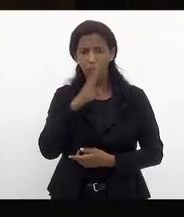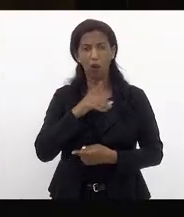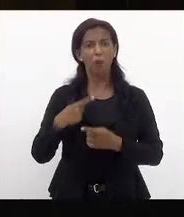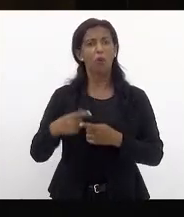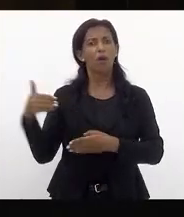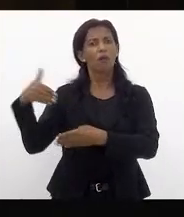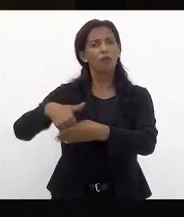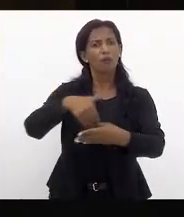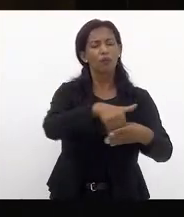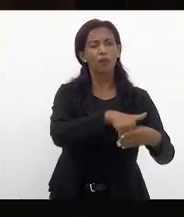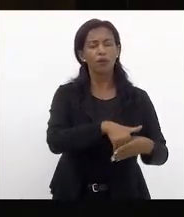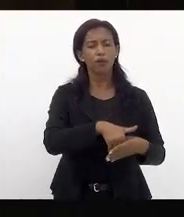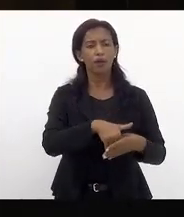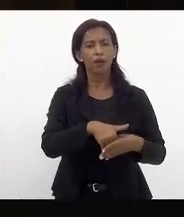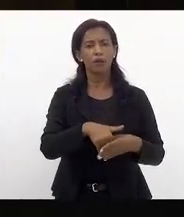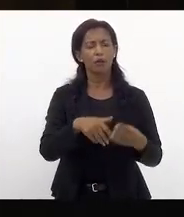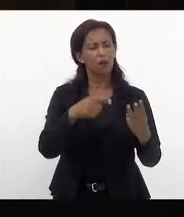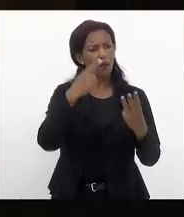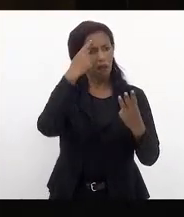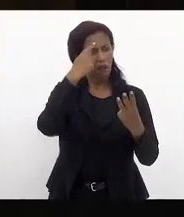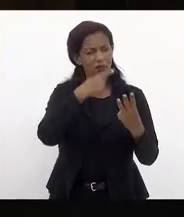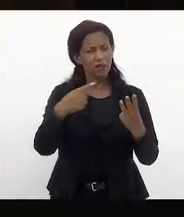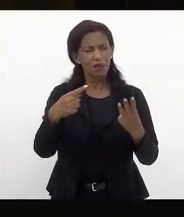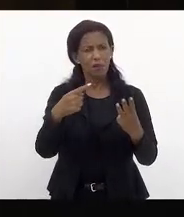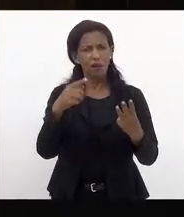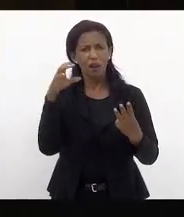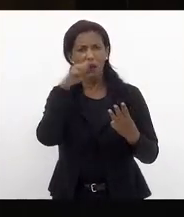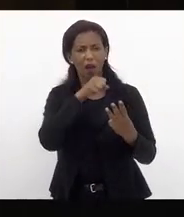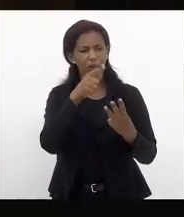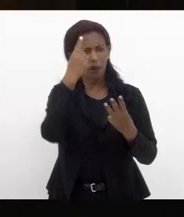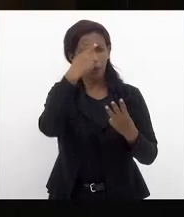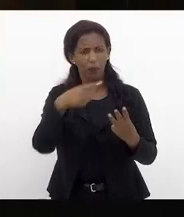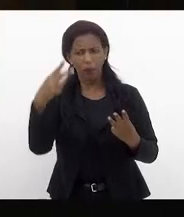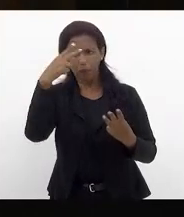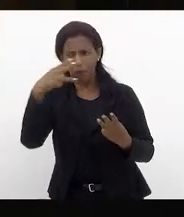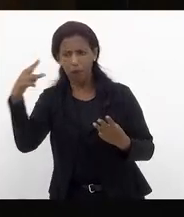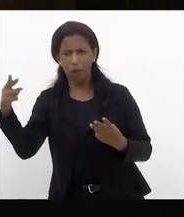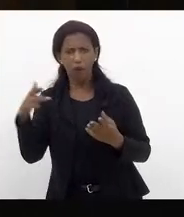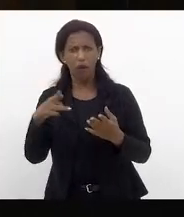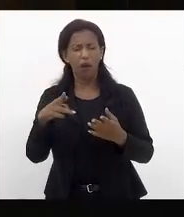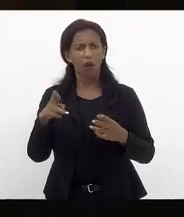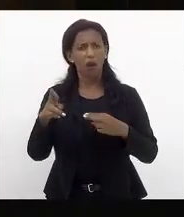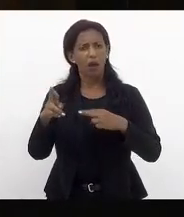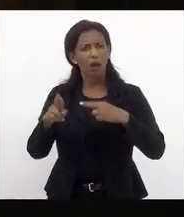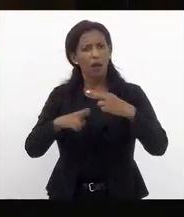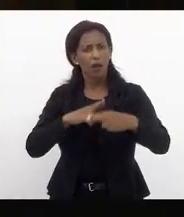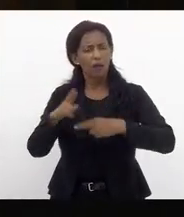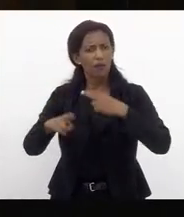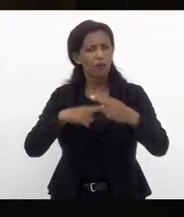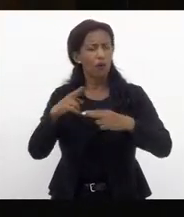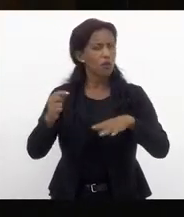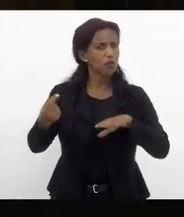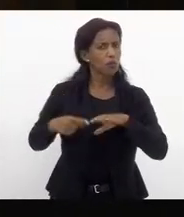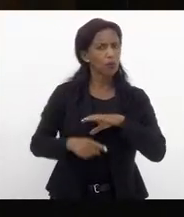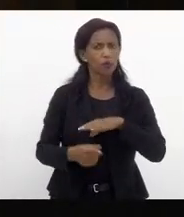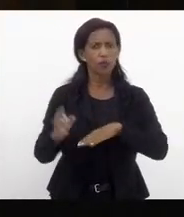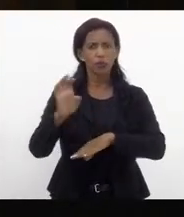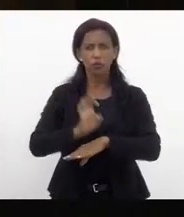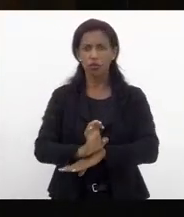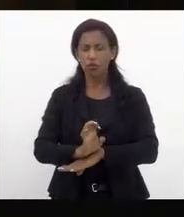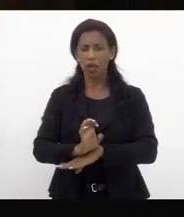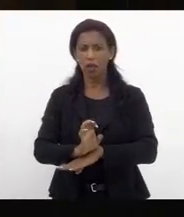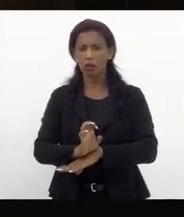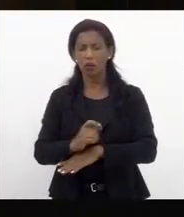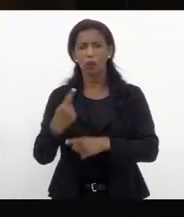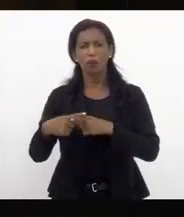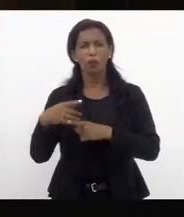estamos votando em 3 semanas reformas estruturais tão profundas no nosso Estado? Por que votar em